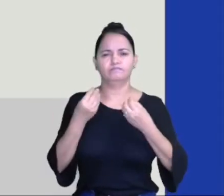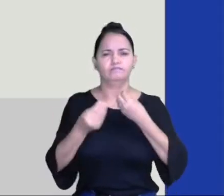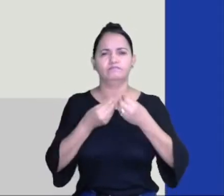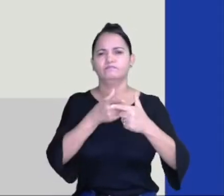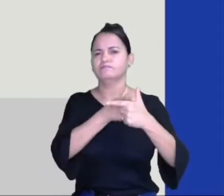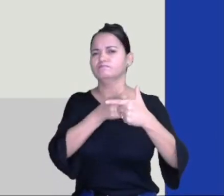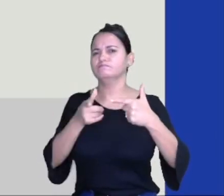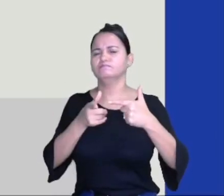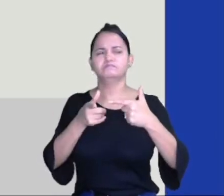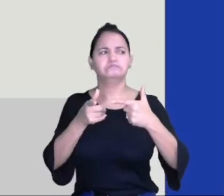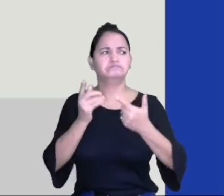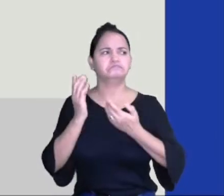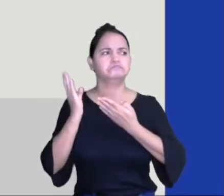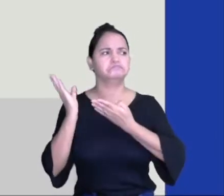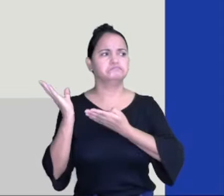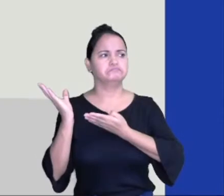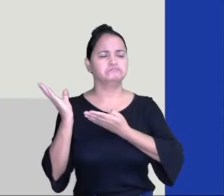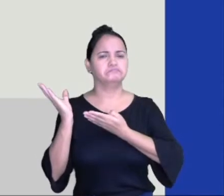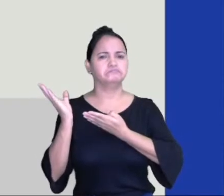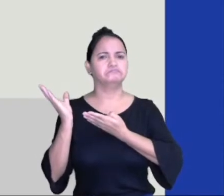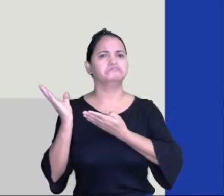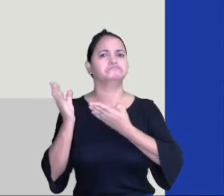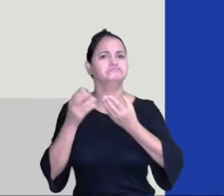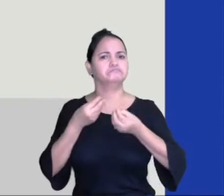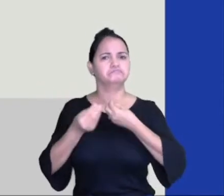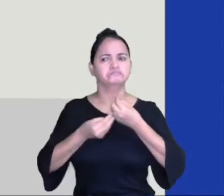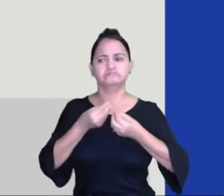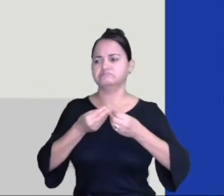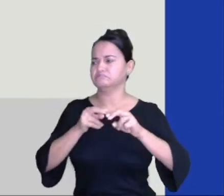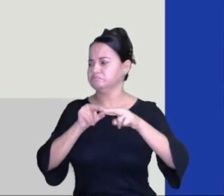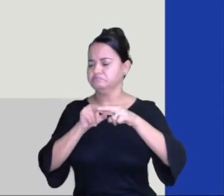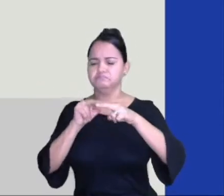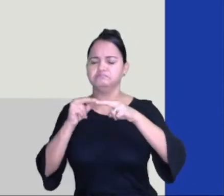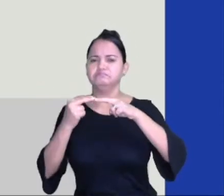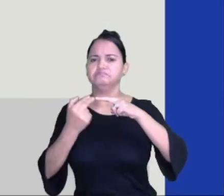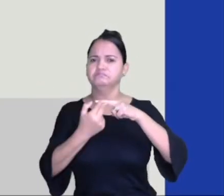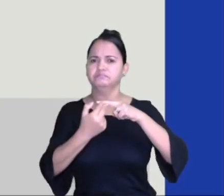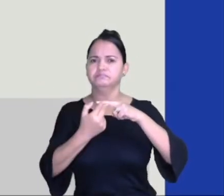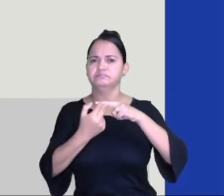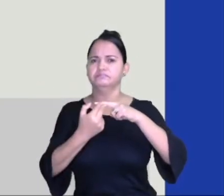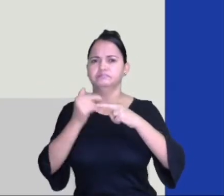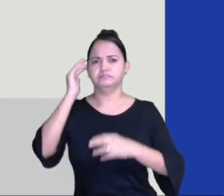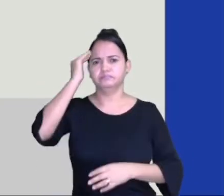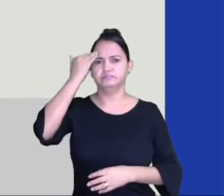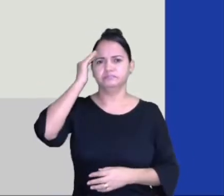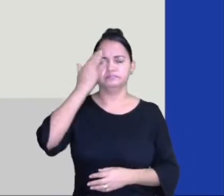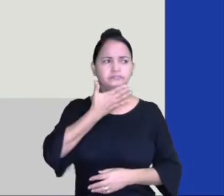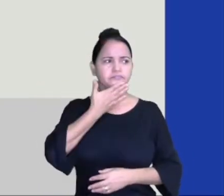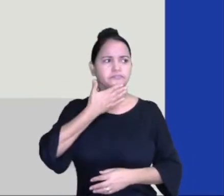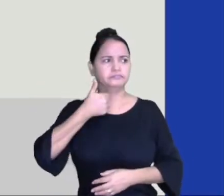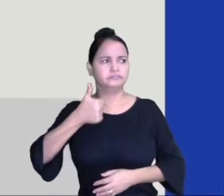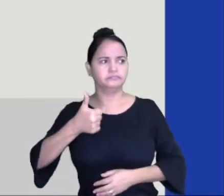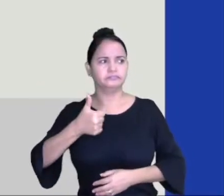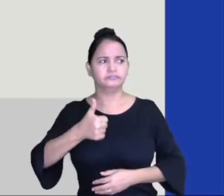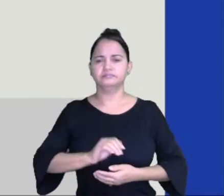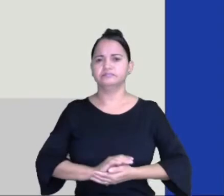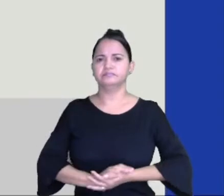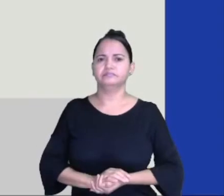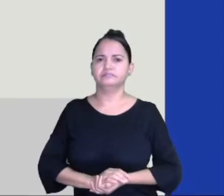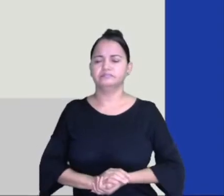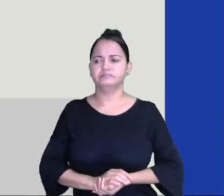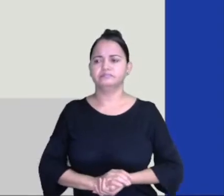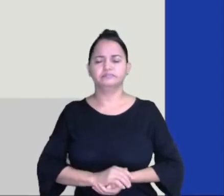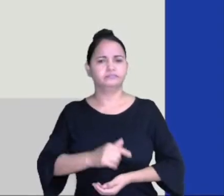divisão, tá? Essa repartição da pizza aí para a gente entender melhor. Então, vejam que eu pintei